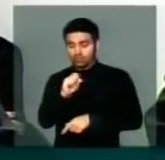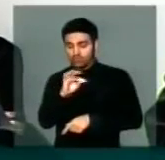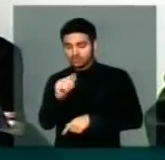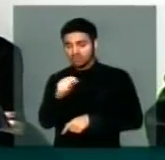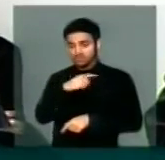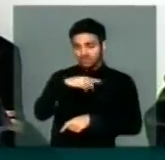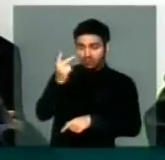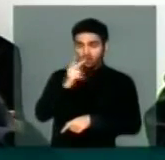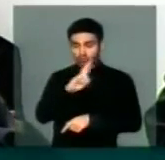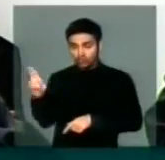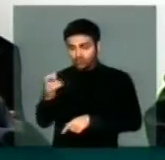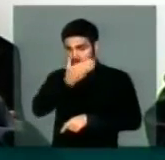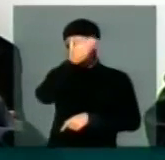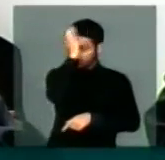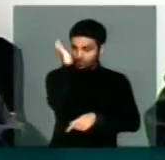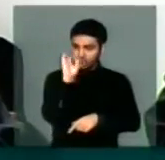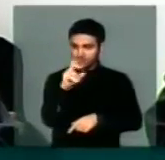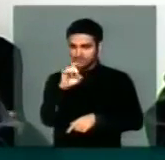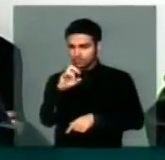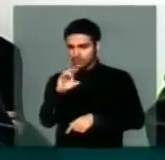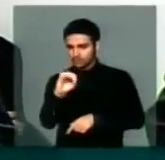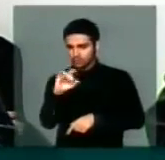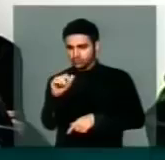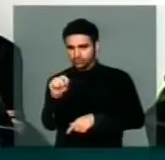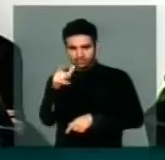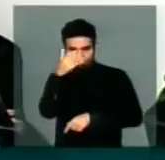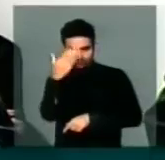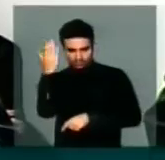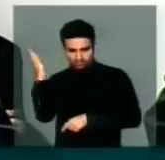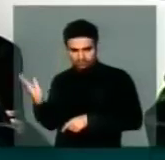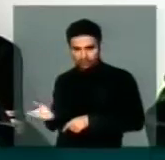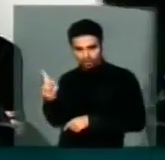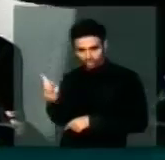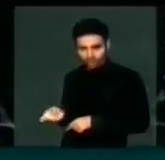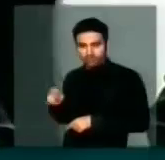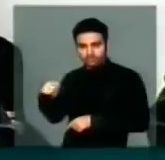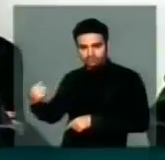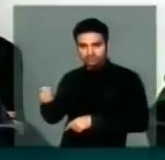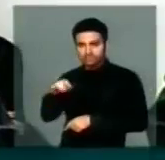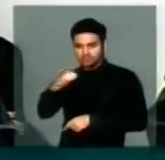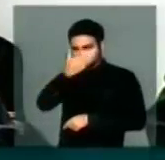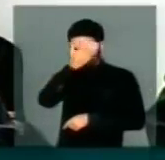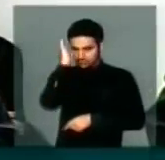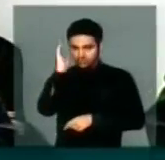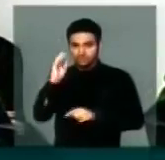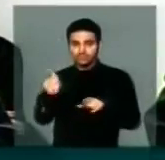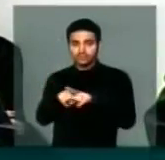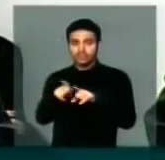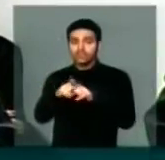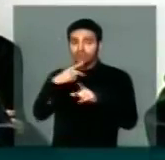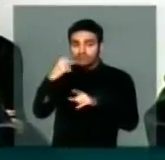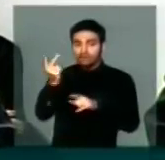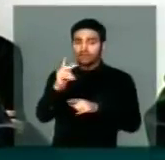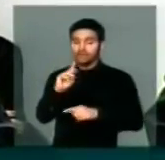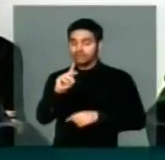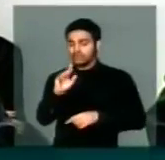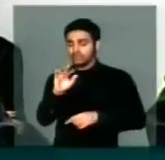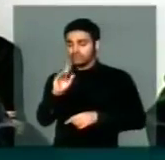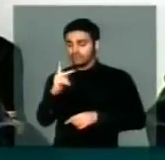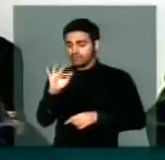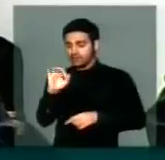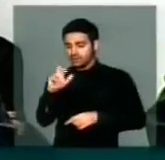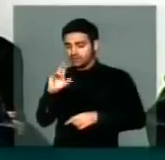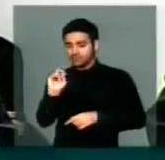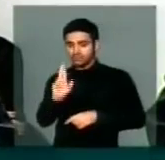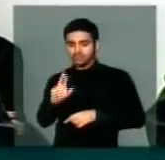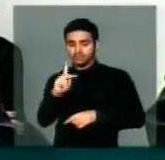mencionou o nome de Eduardo Cunha durante esse episódio. Que Paulo Roberto Costa dizia ao declarante que Fernando Baiano representava o PMDB,